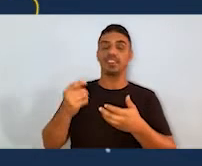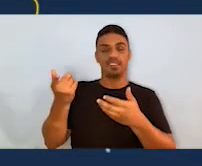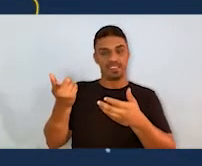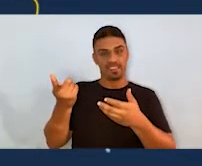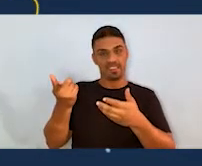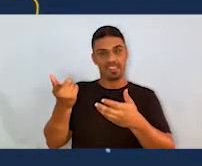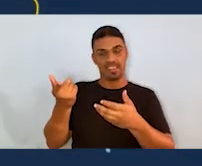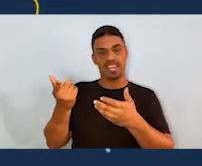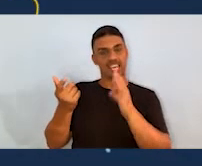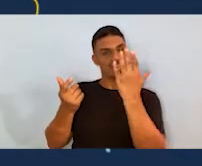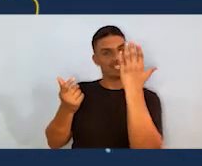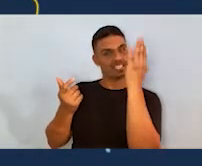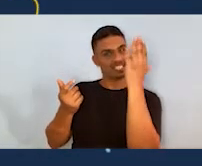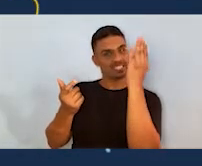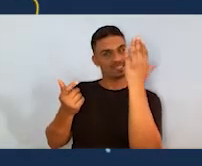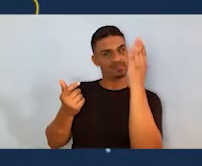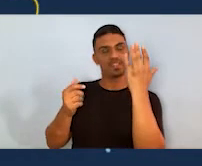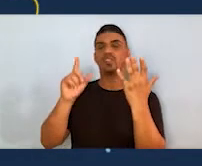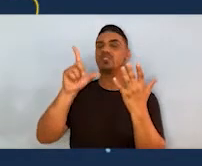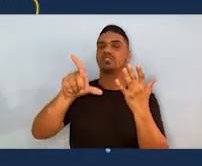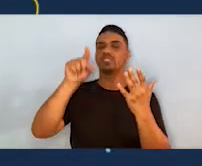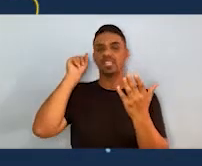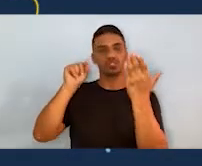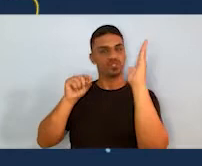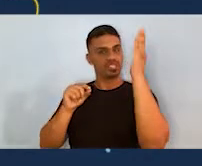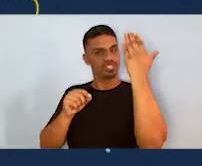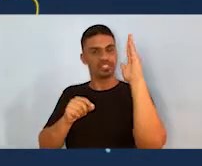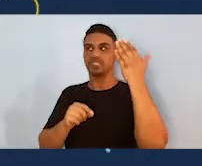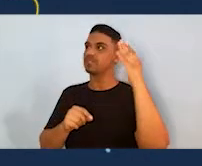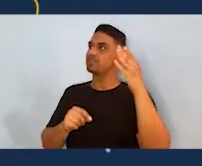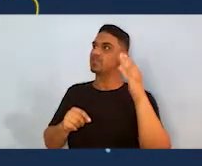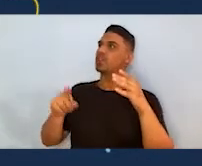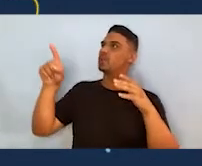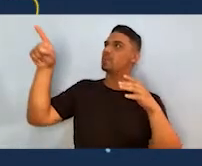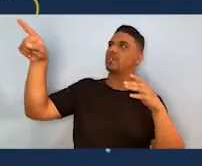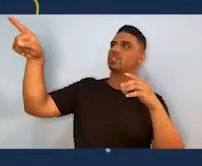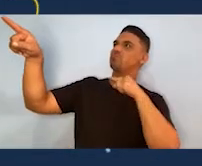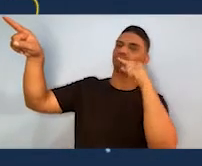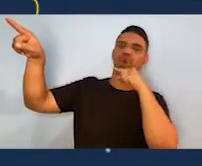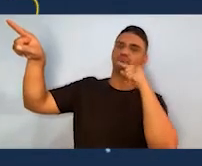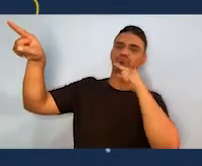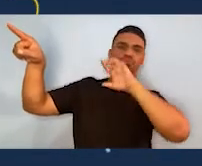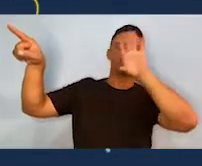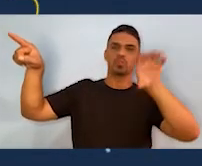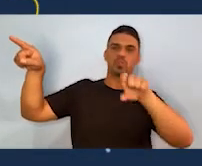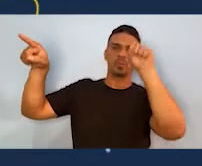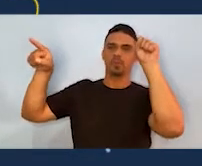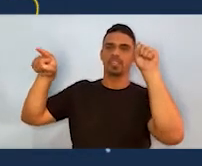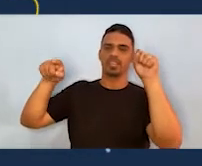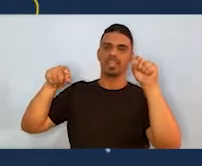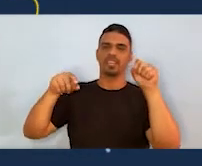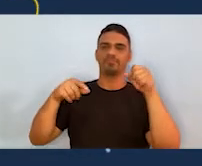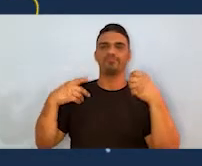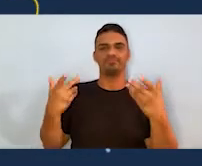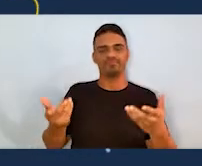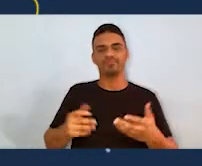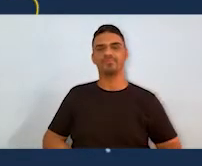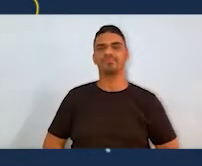a ferramenta de espelho, da seleção de espelho aqui. Mas eu ainda não peguei ela nessa